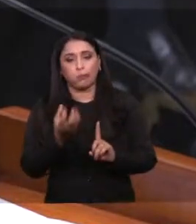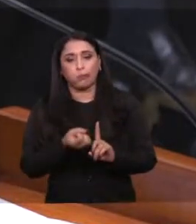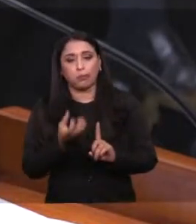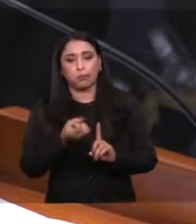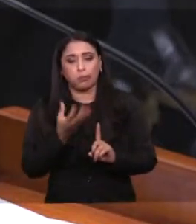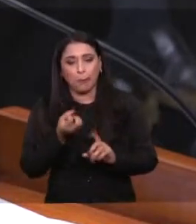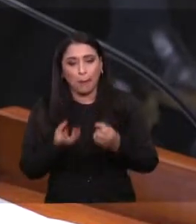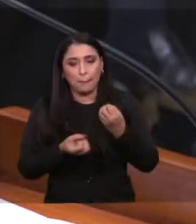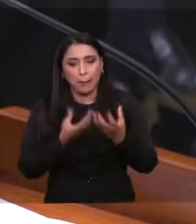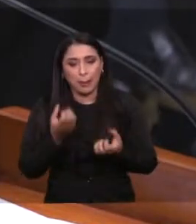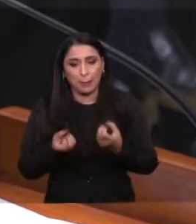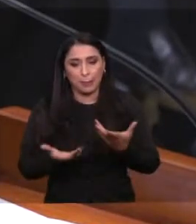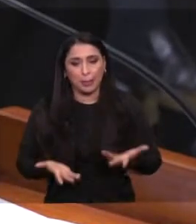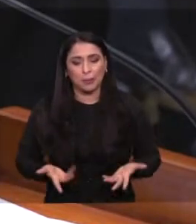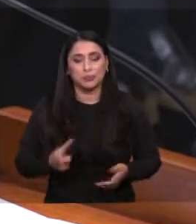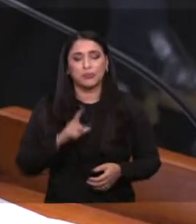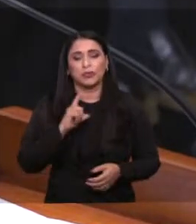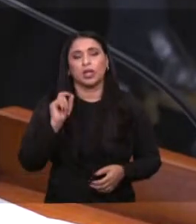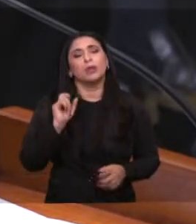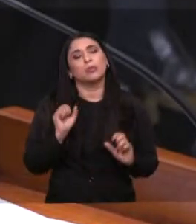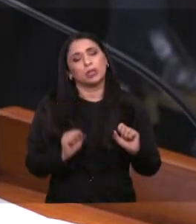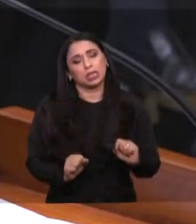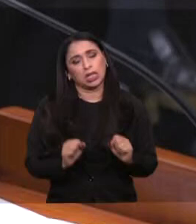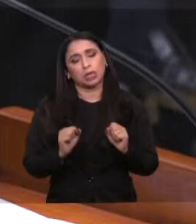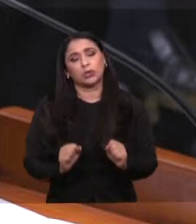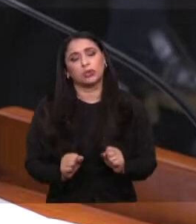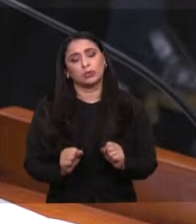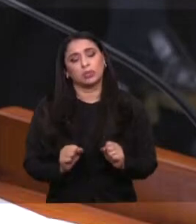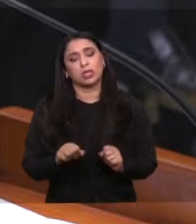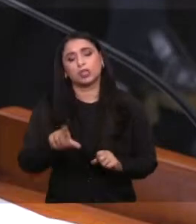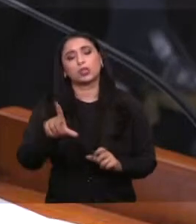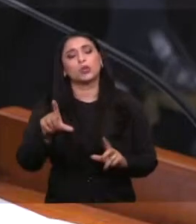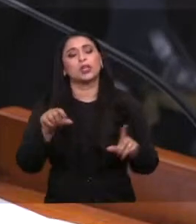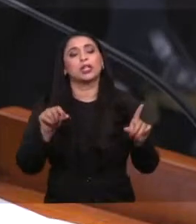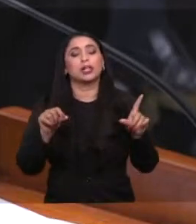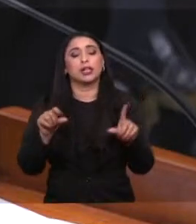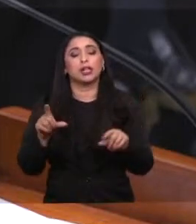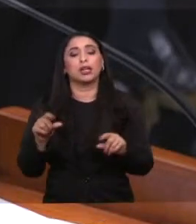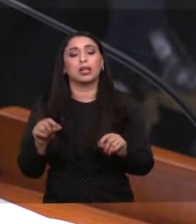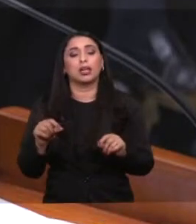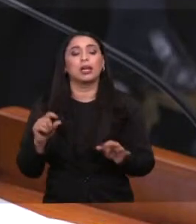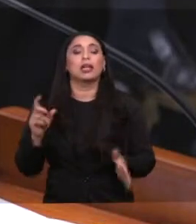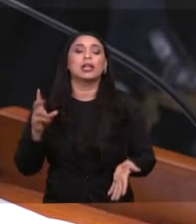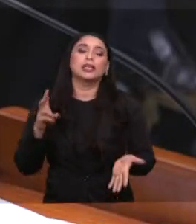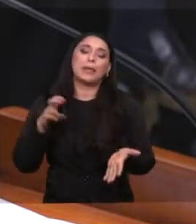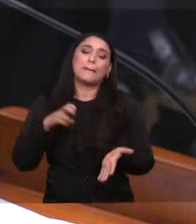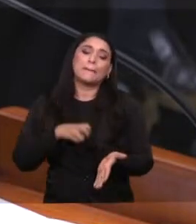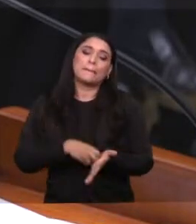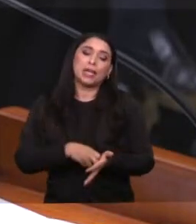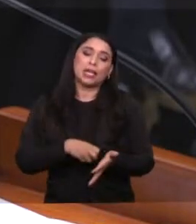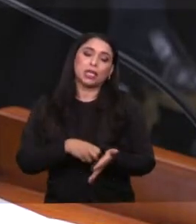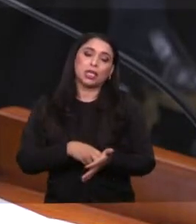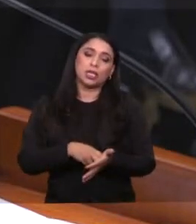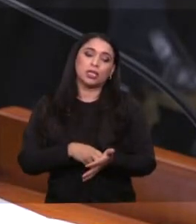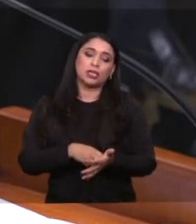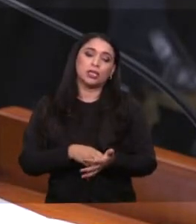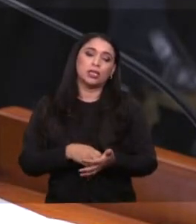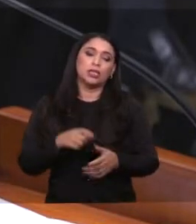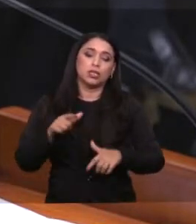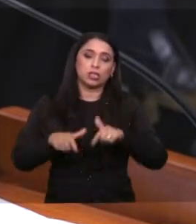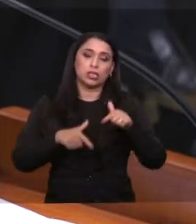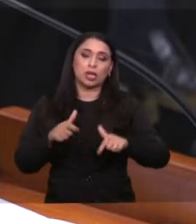judiciário, inclusive podendo escolher com relação à pena de prestação de